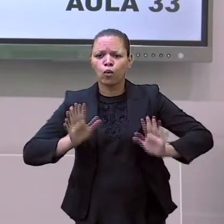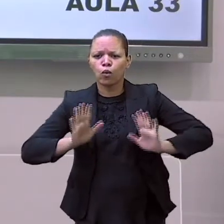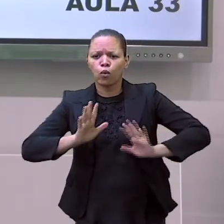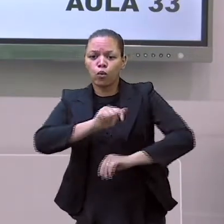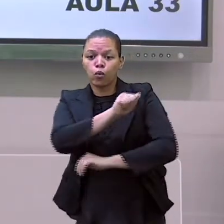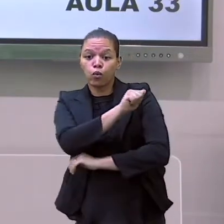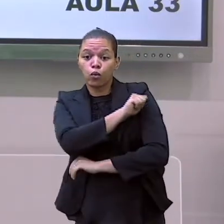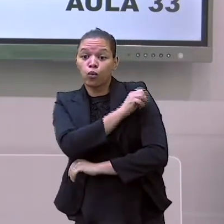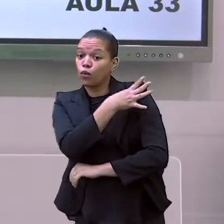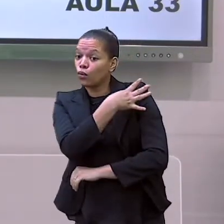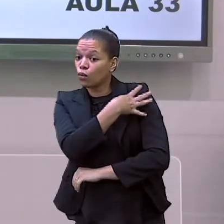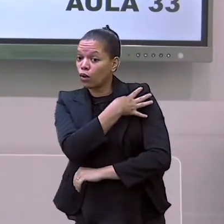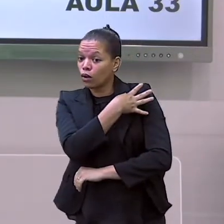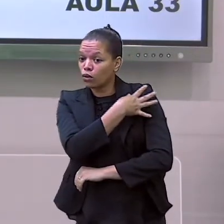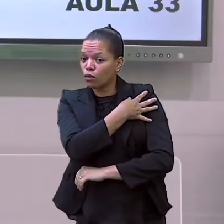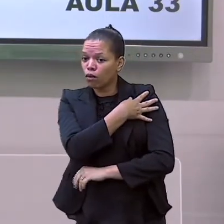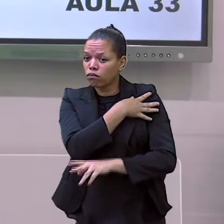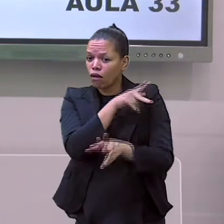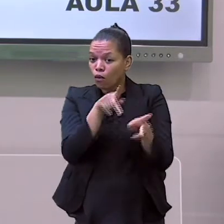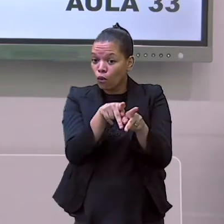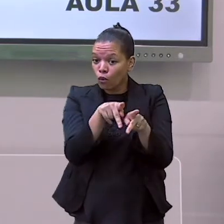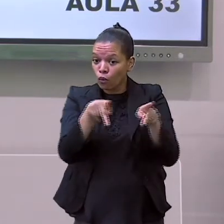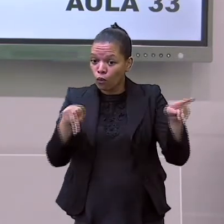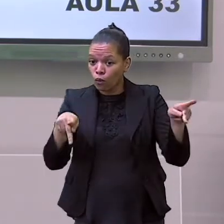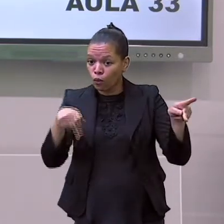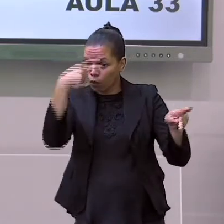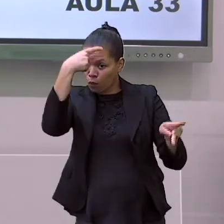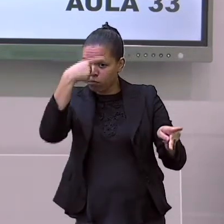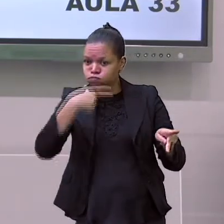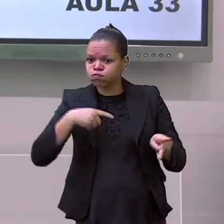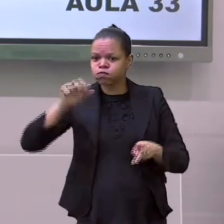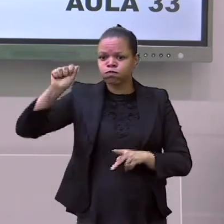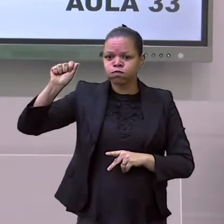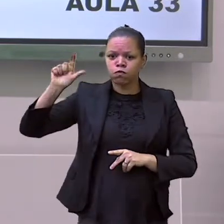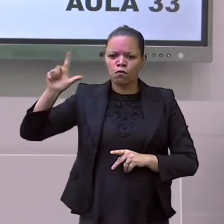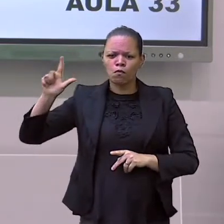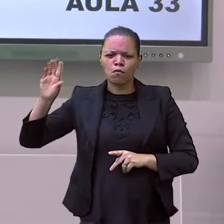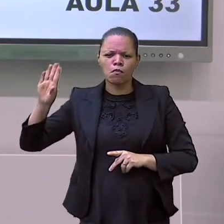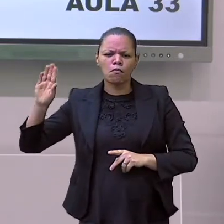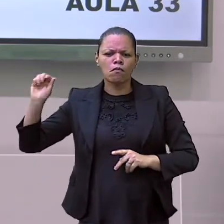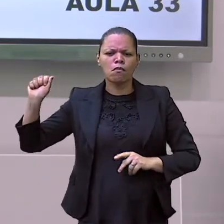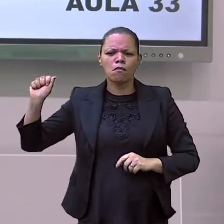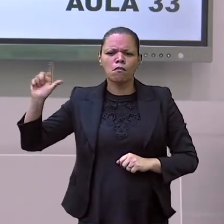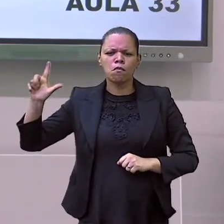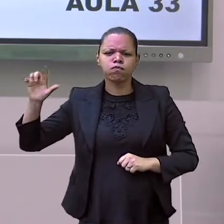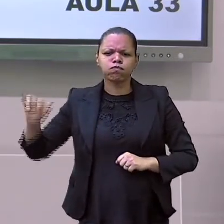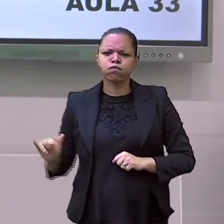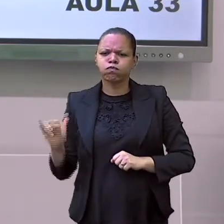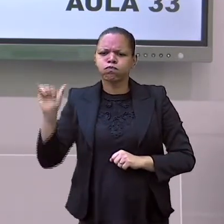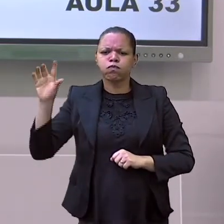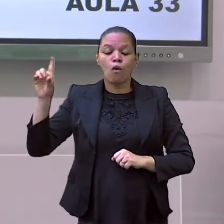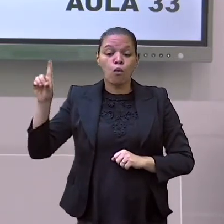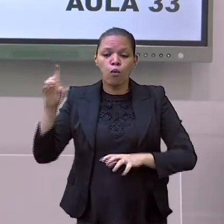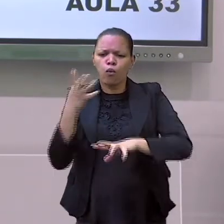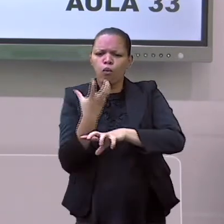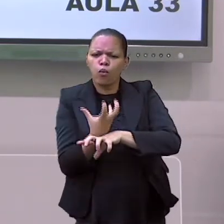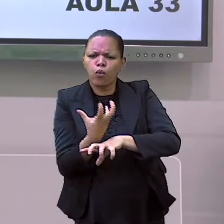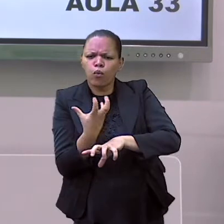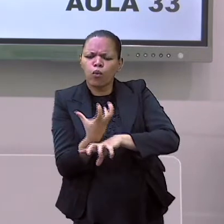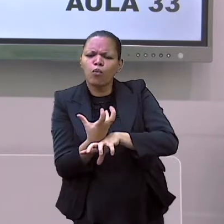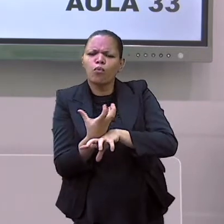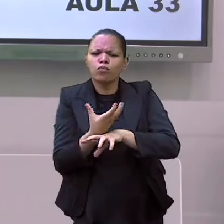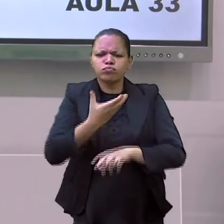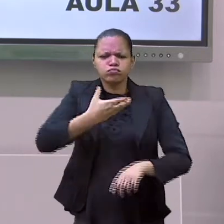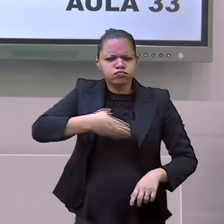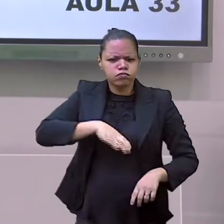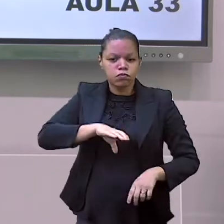Olá, estudantes do quarto ano. Eu sou a professora Albalide, do componente curricular de Língua Portuguesa, objeto